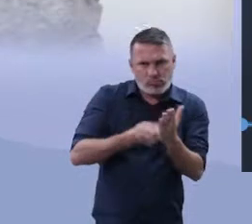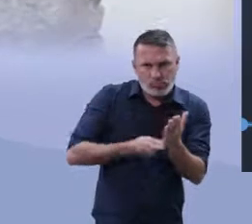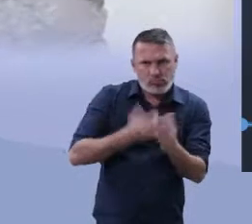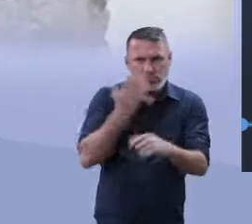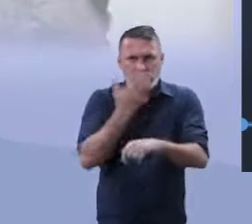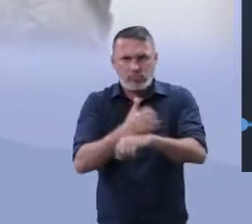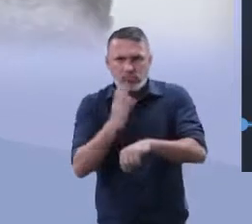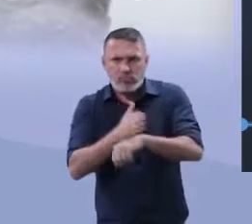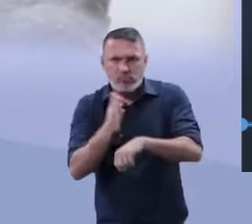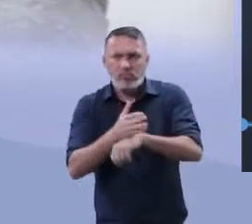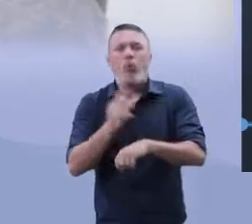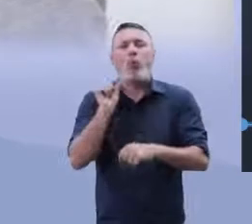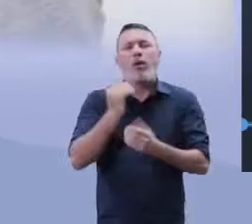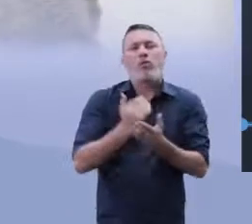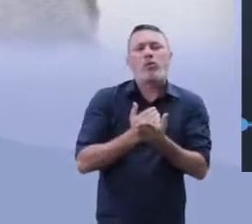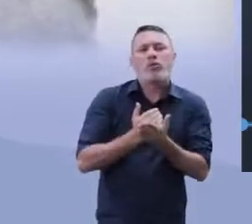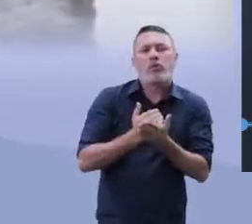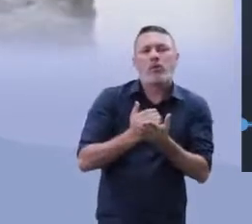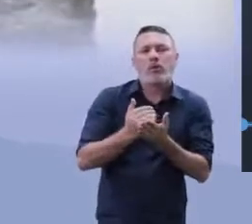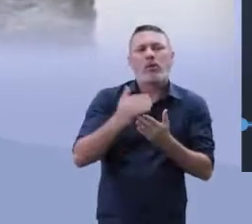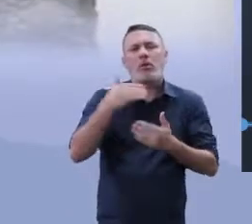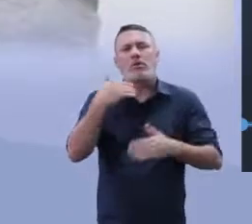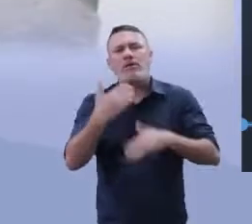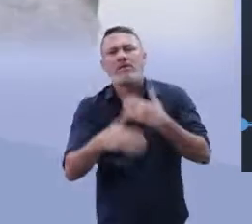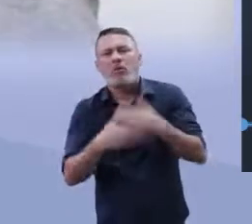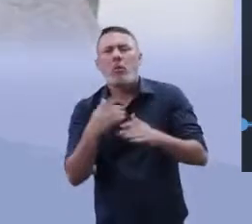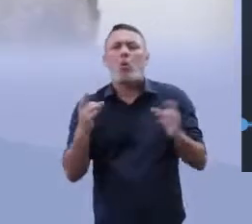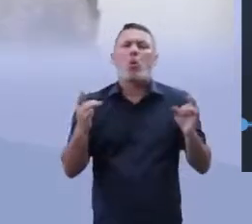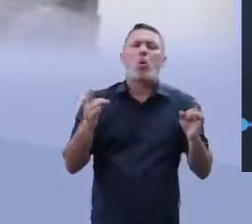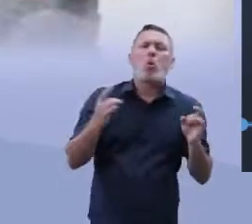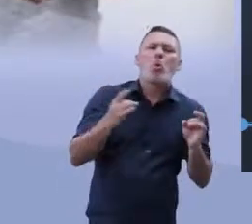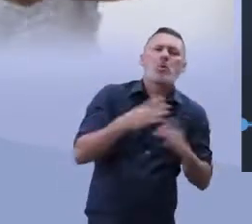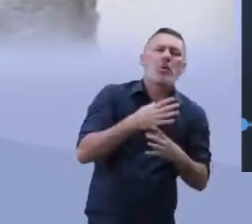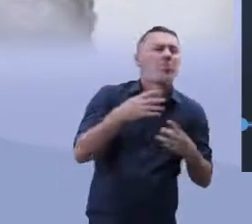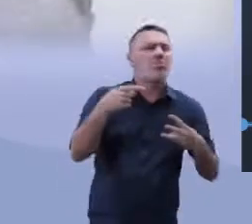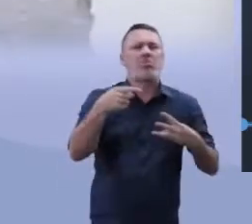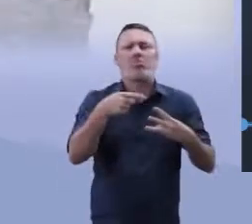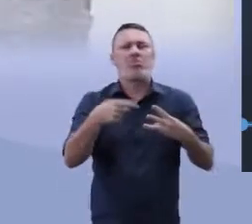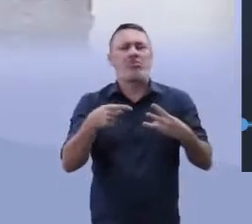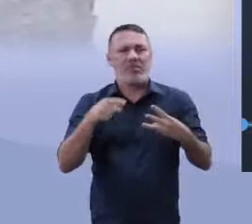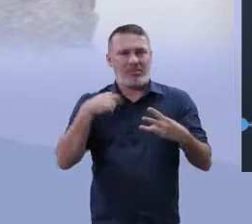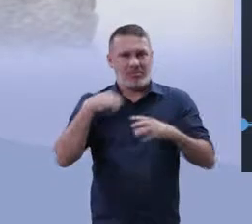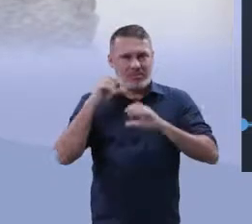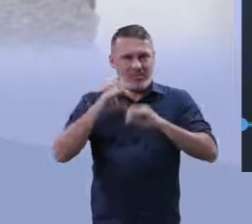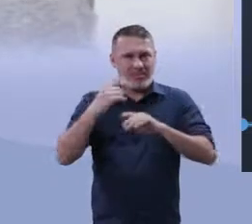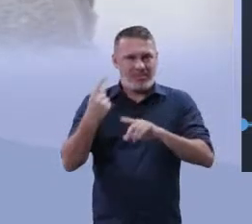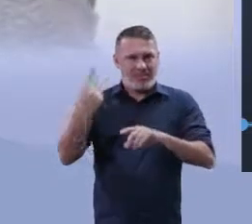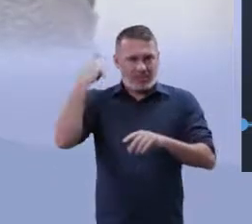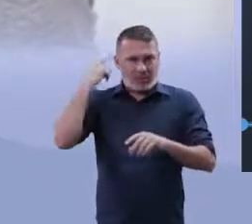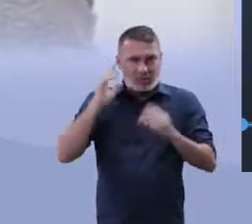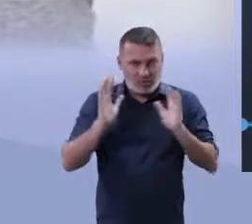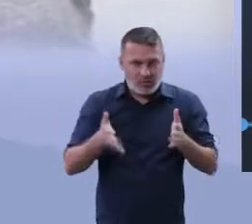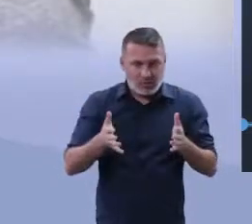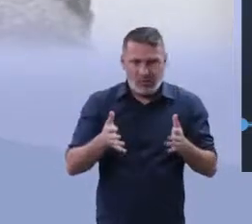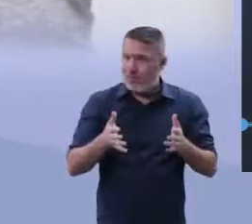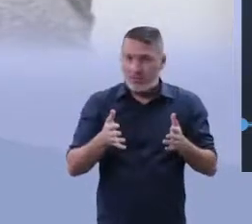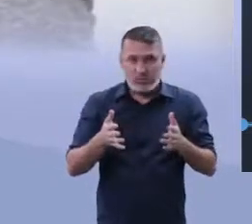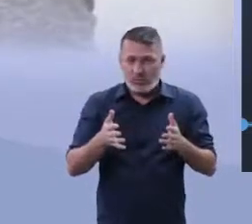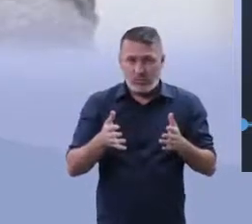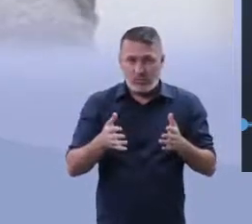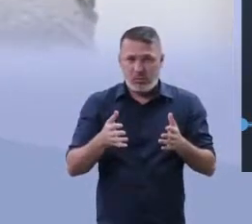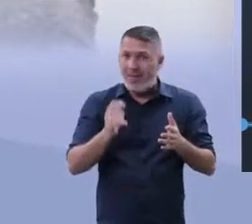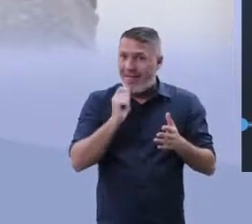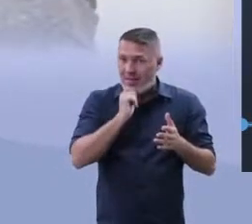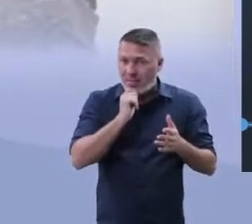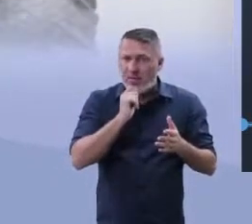uma redação, ou uma introdução, ou um desenvolvimento, ou uma conclusão sobre a aula passada. Se não fez, pare